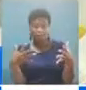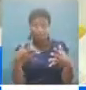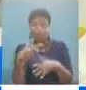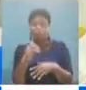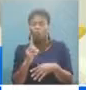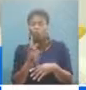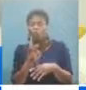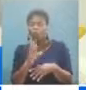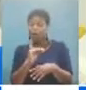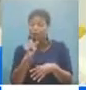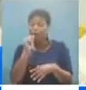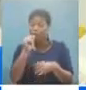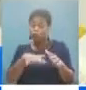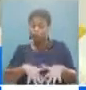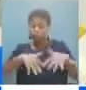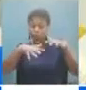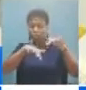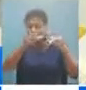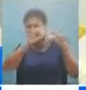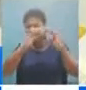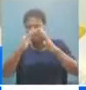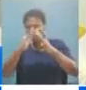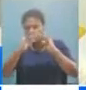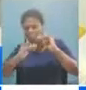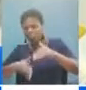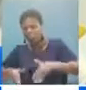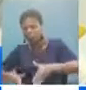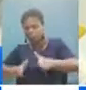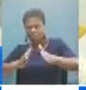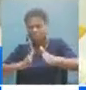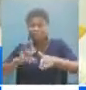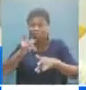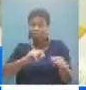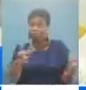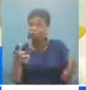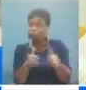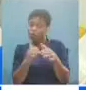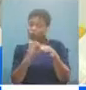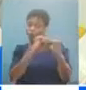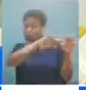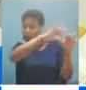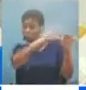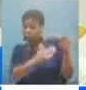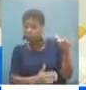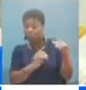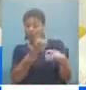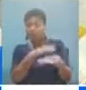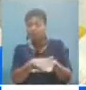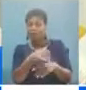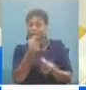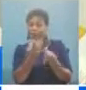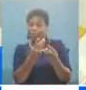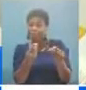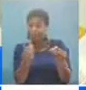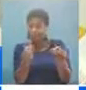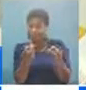propensas às cheias de inundações são as zonas mais baixas, né? E também associamos as encostas devido ao